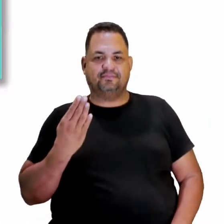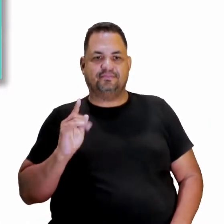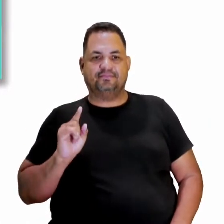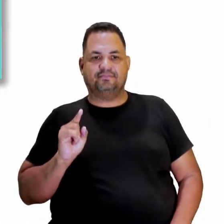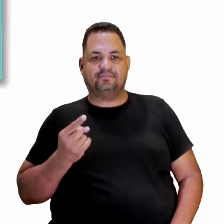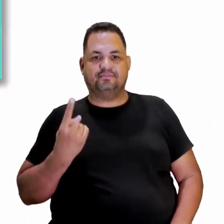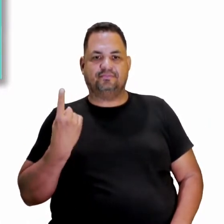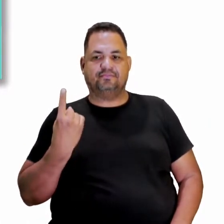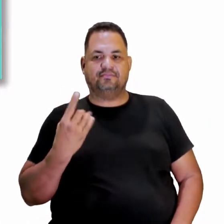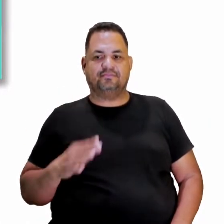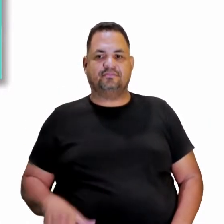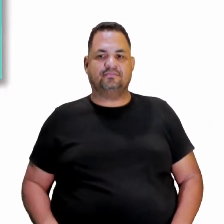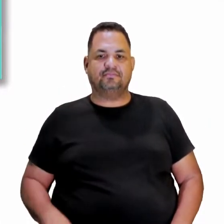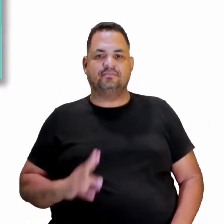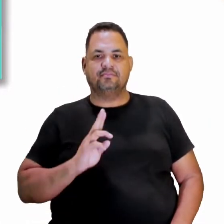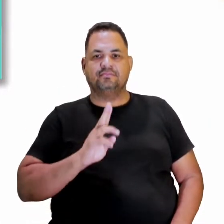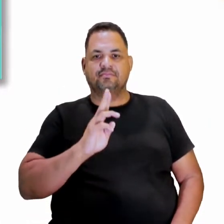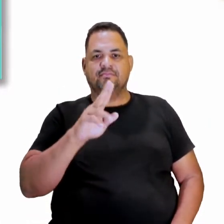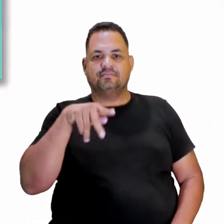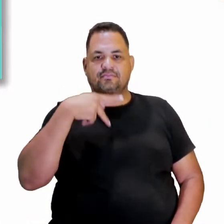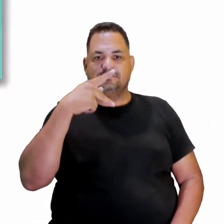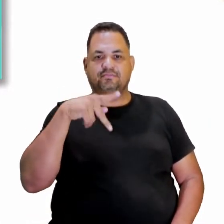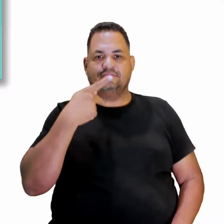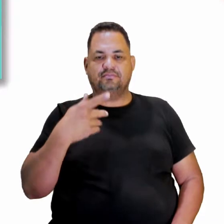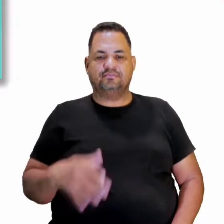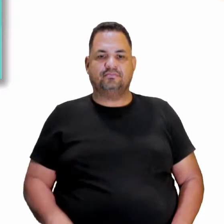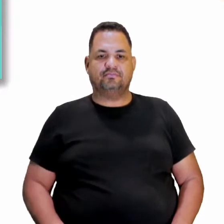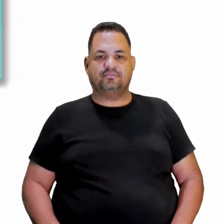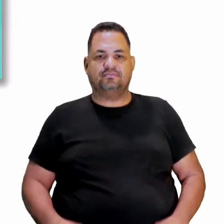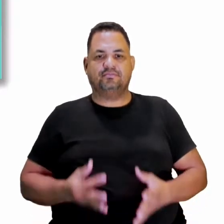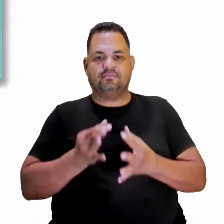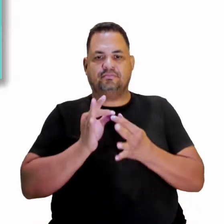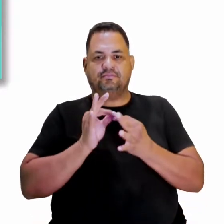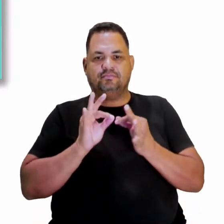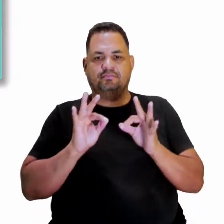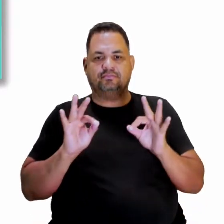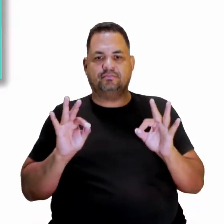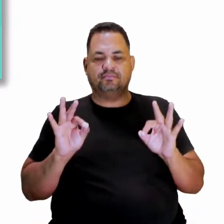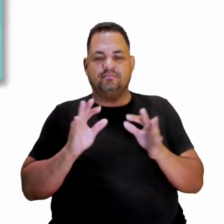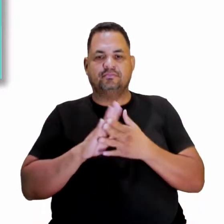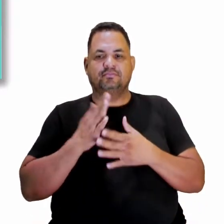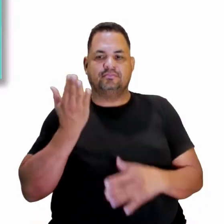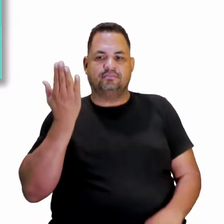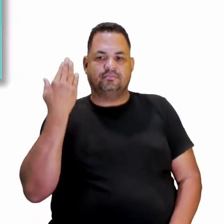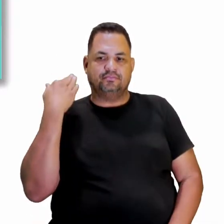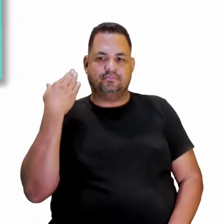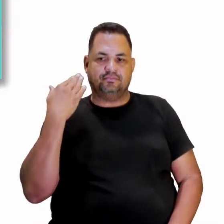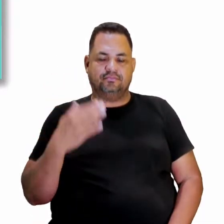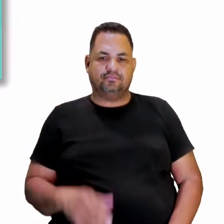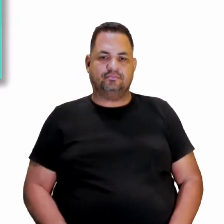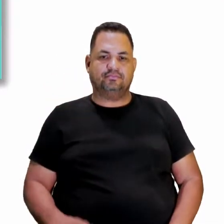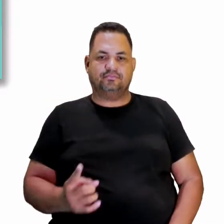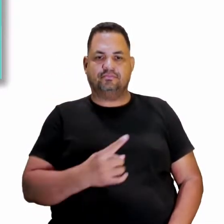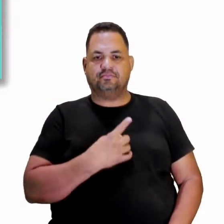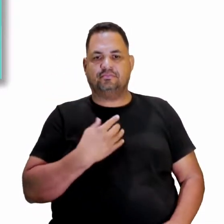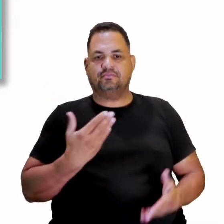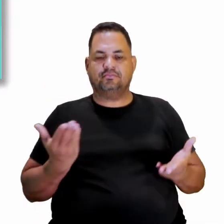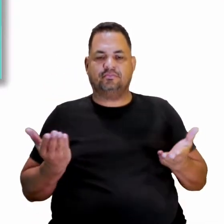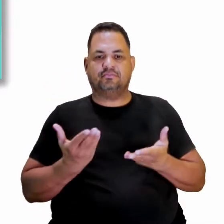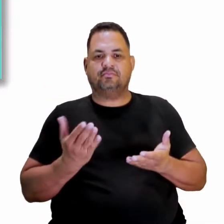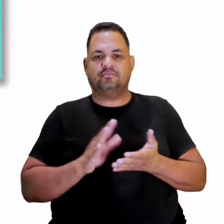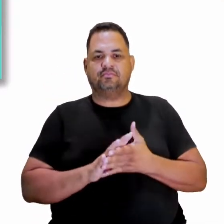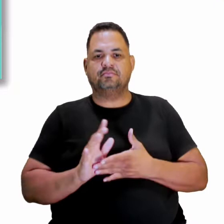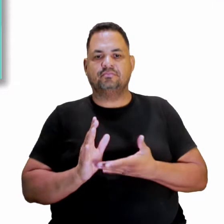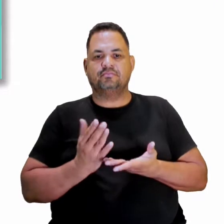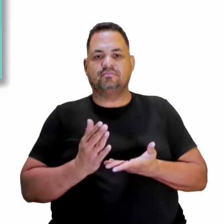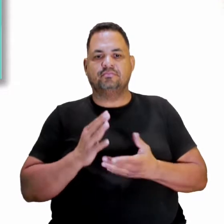34.1. E a gente vai continuar ainda falando sobre a questão do simple past. Só que agora nas formas